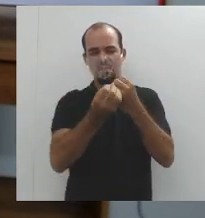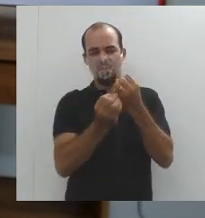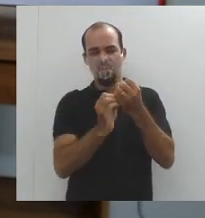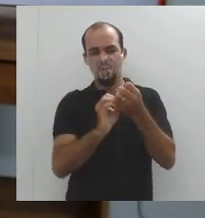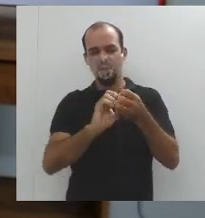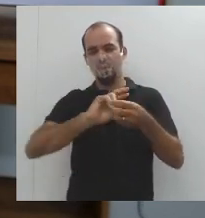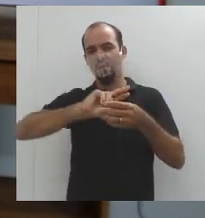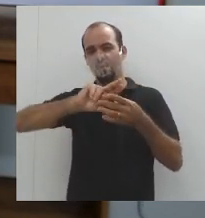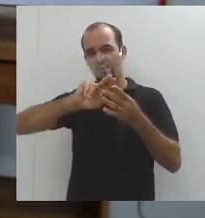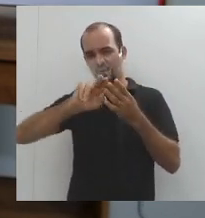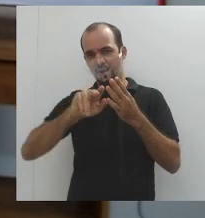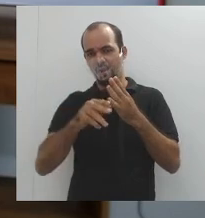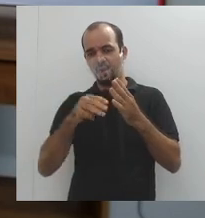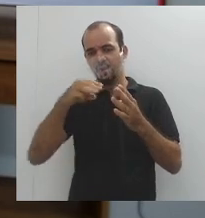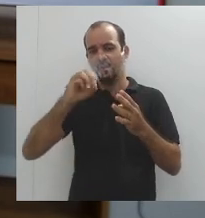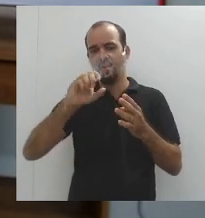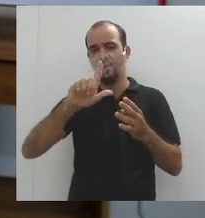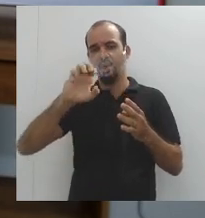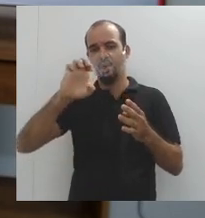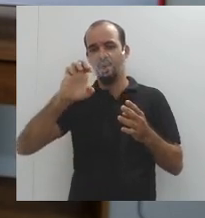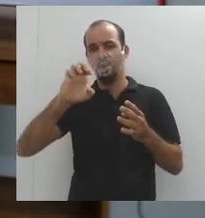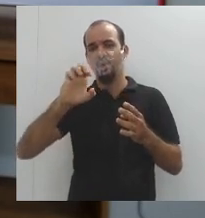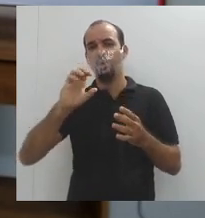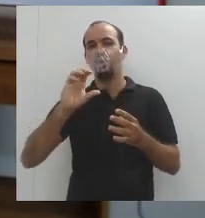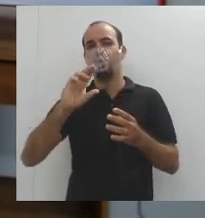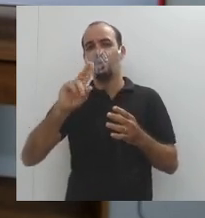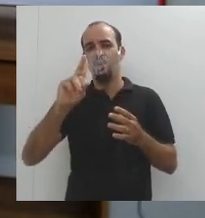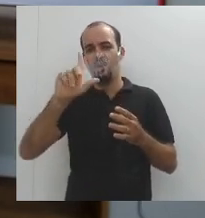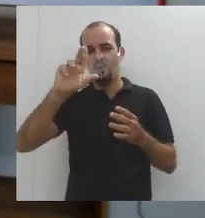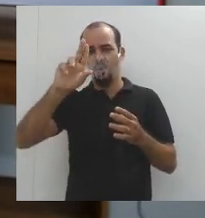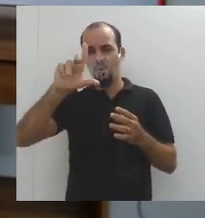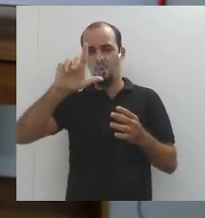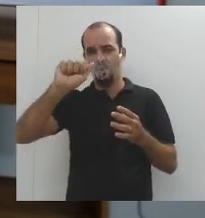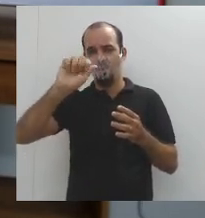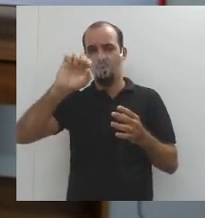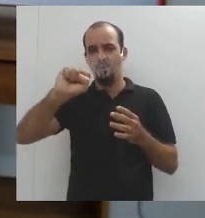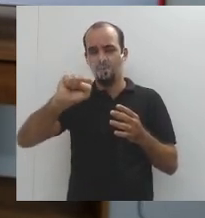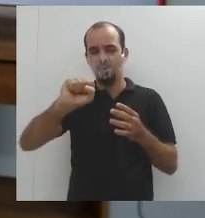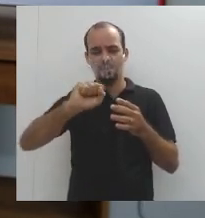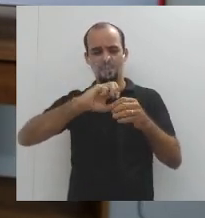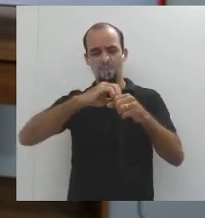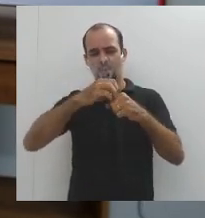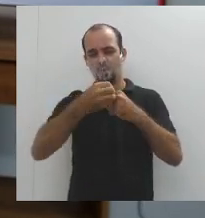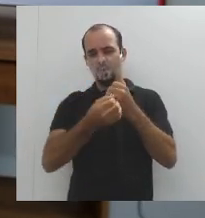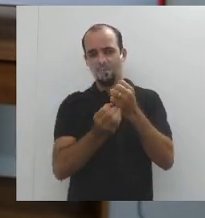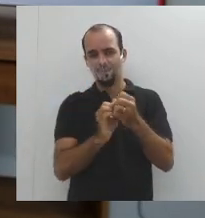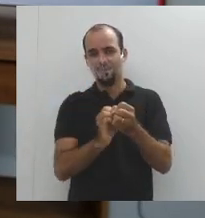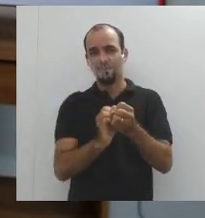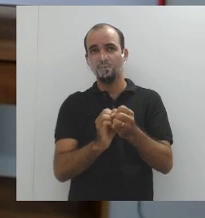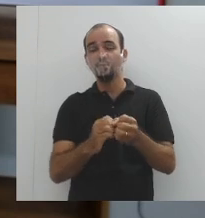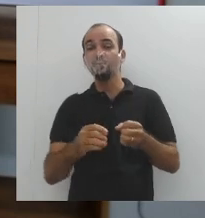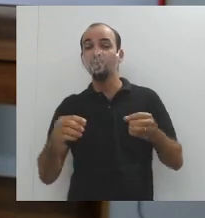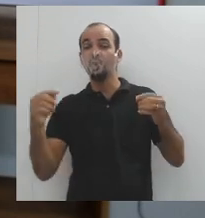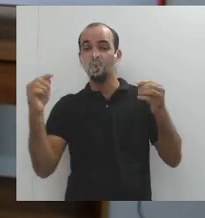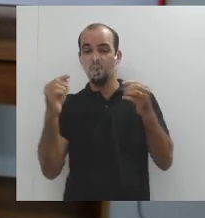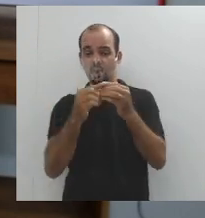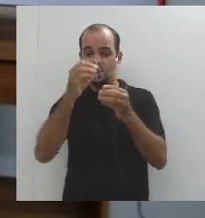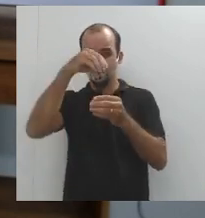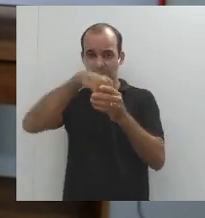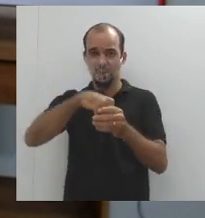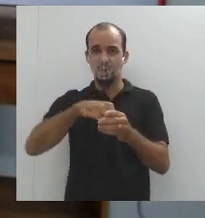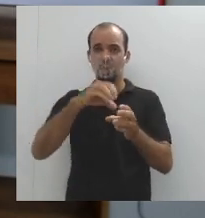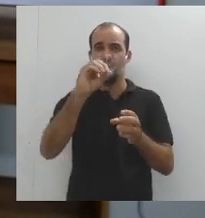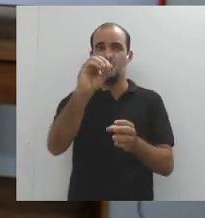pessoal, elas apresentam muitos desses isômeros óticos, tá bom? E na